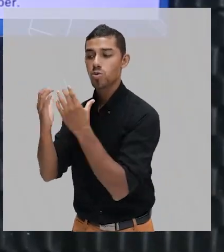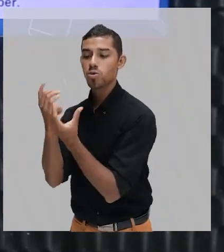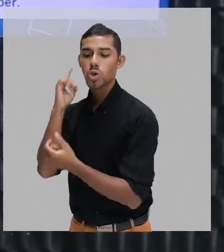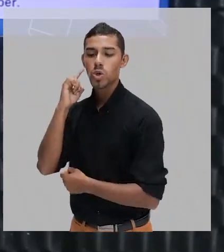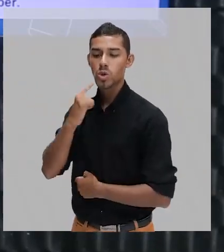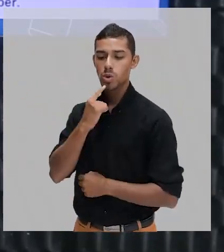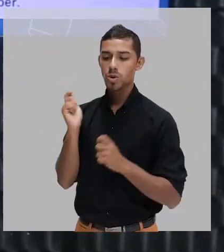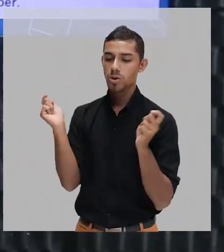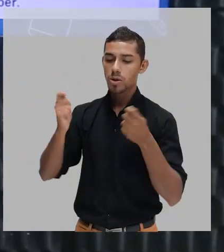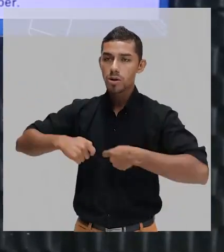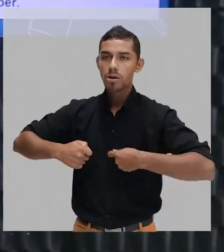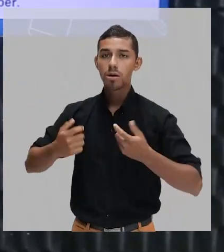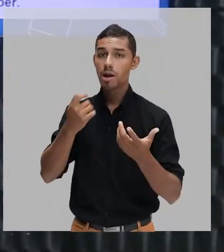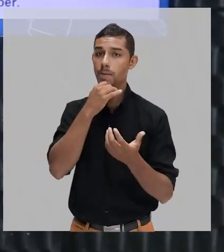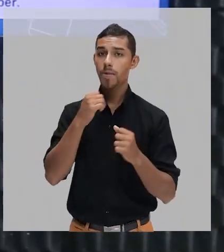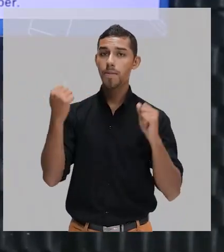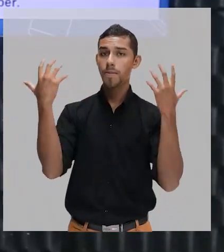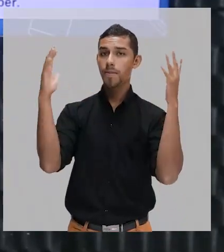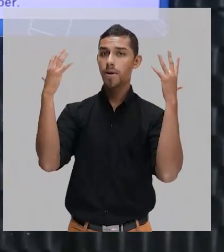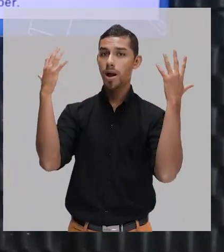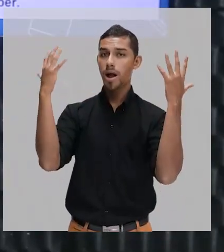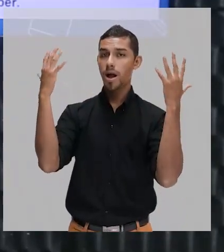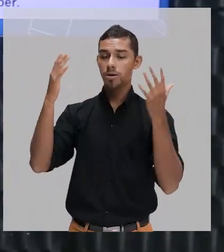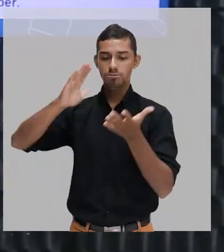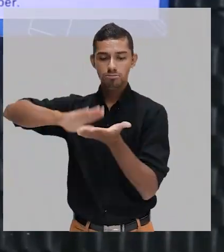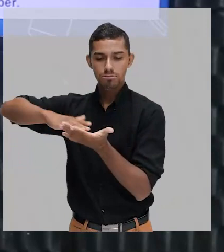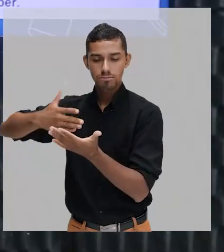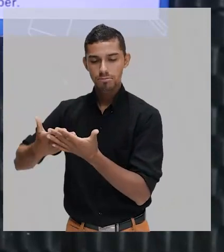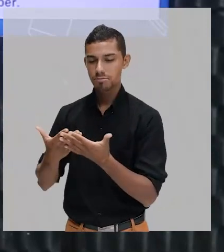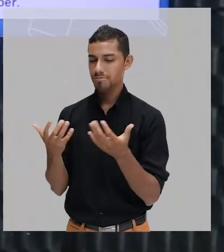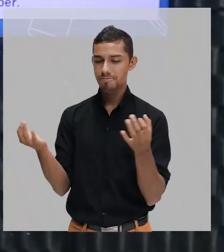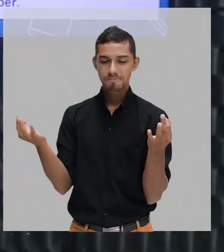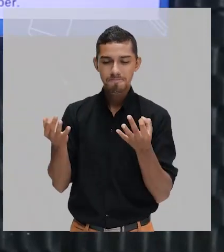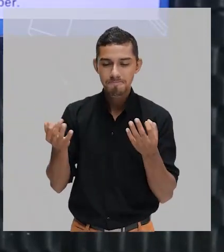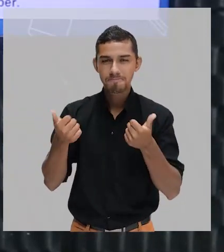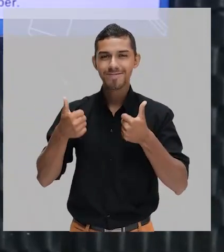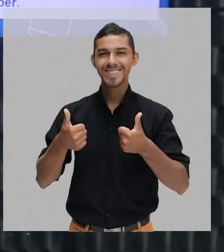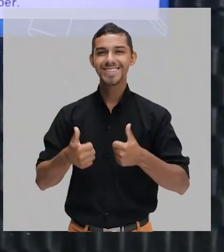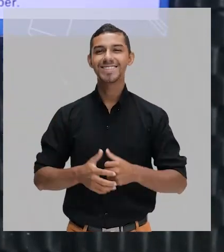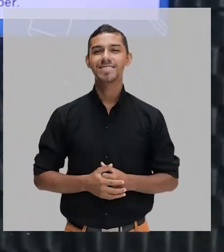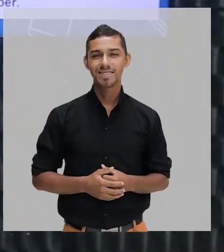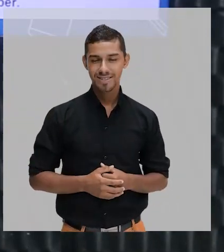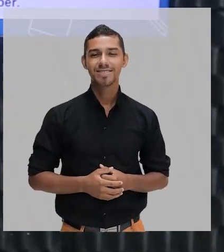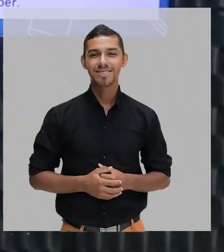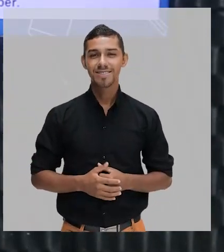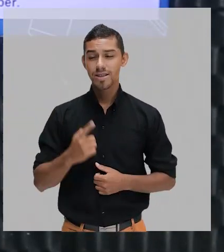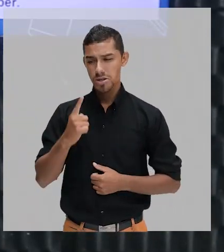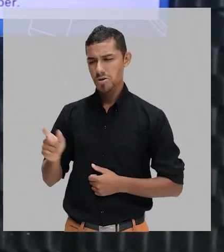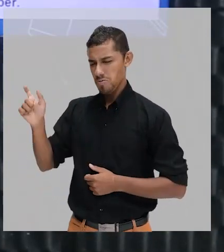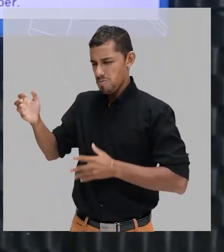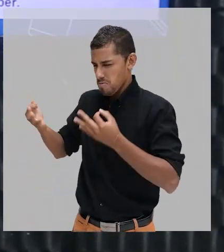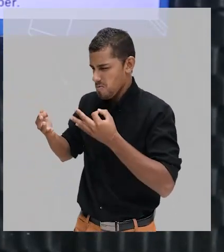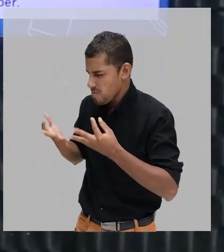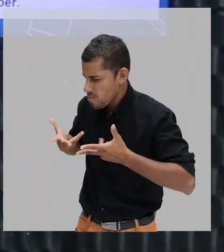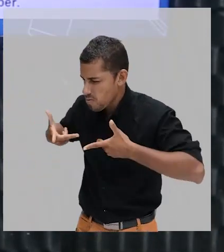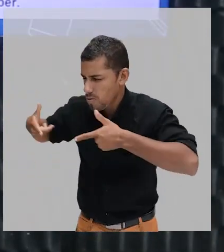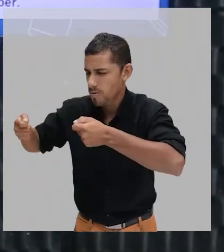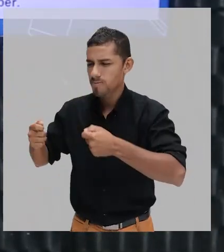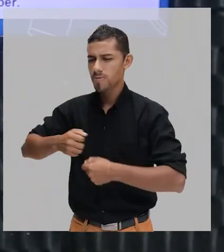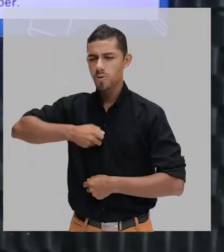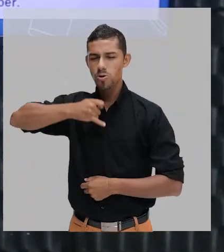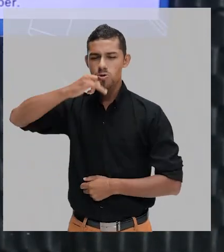As minhas palmas, né, para os meus intérpretes maravilhosos. Performance, corpo,